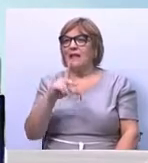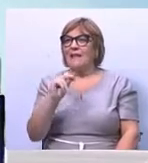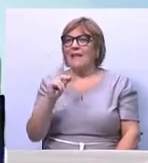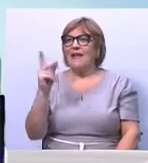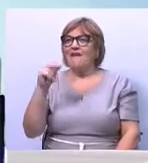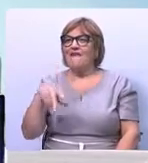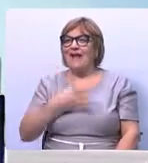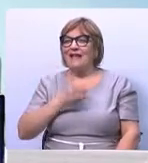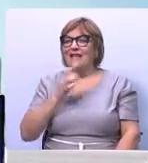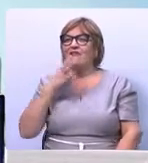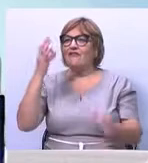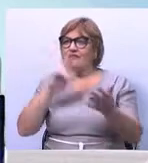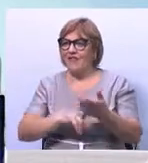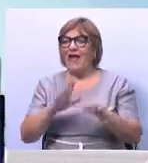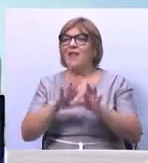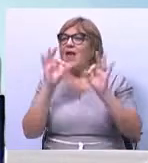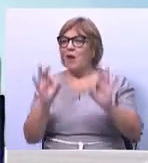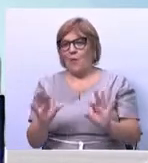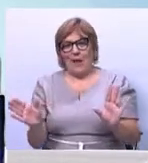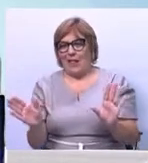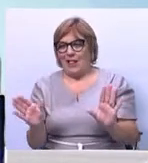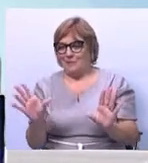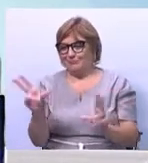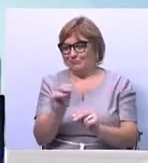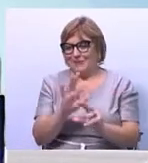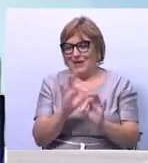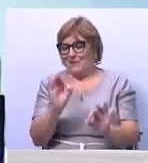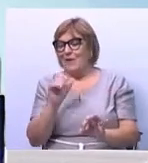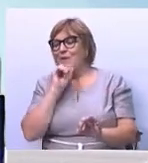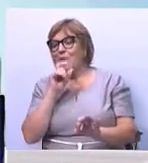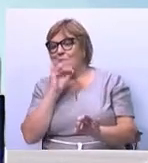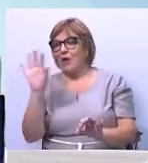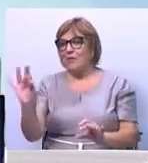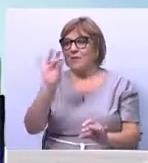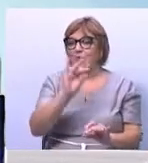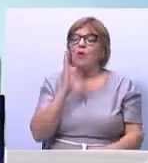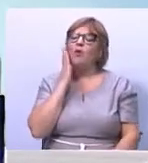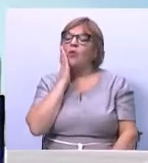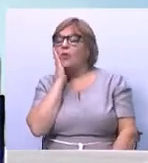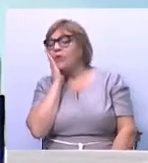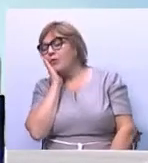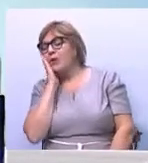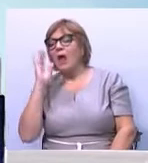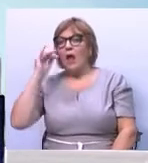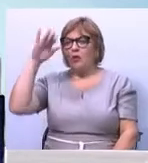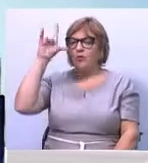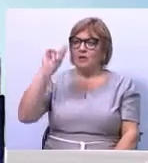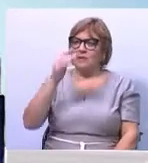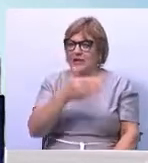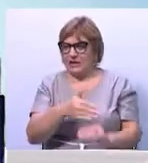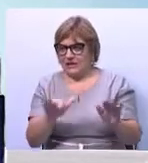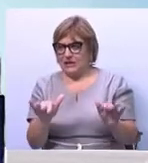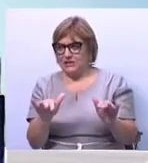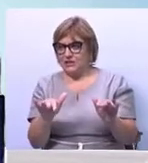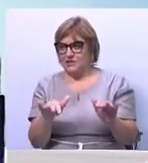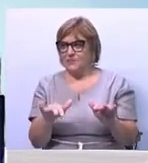verdadeira, portanto, estamos a falar exatamente da mesma coisa. Exatamente, sim. Que pode ser utilizada para dormir, tanto para os adultos como para as crianças mais pequenas. Exatamente, por